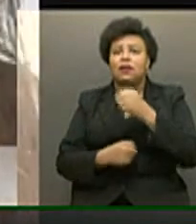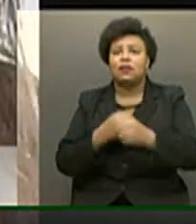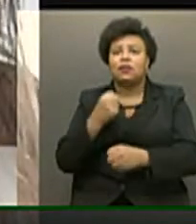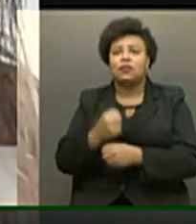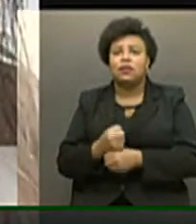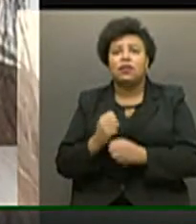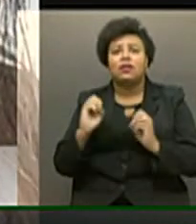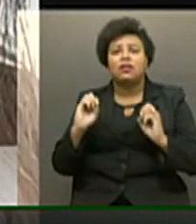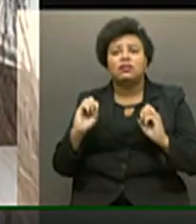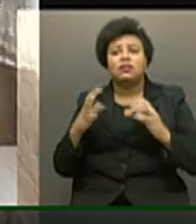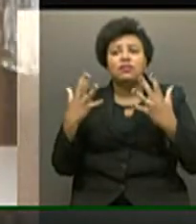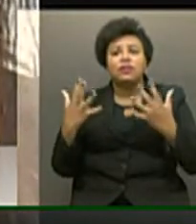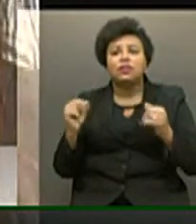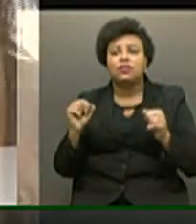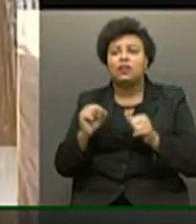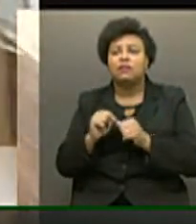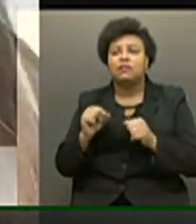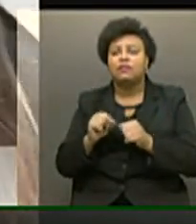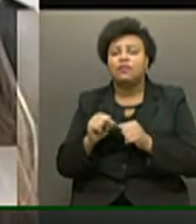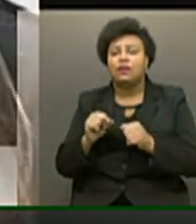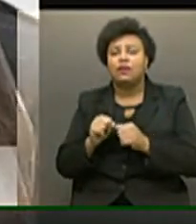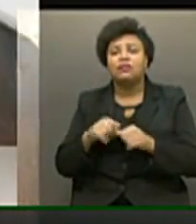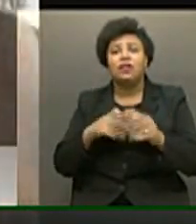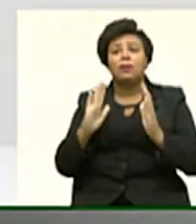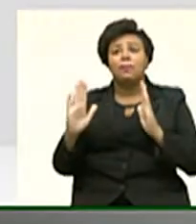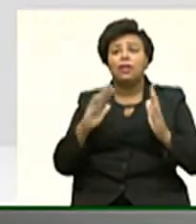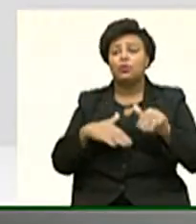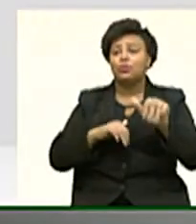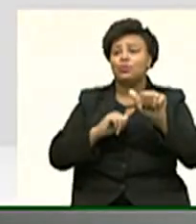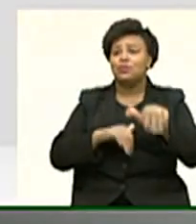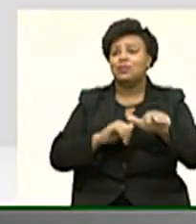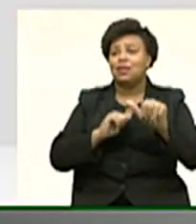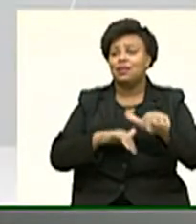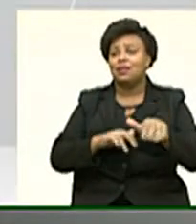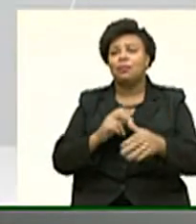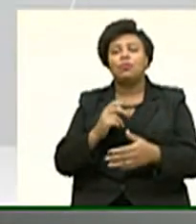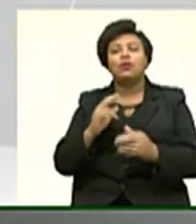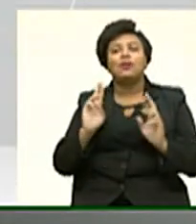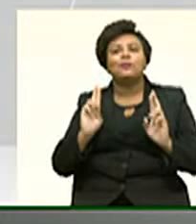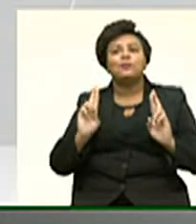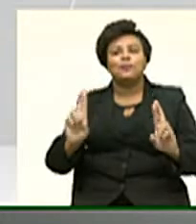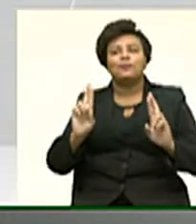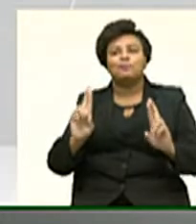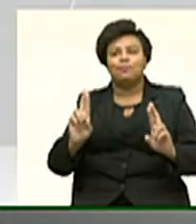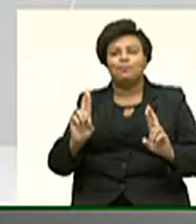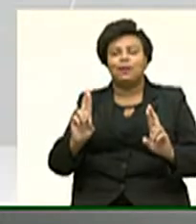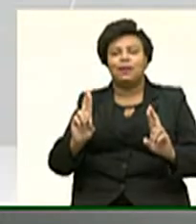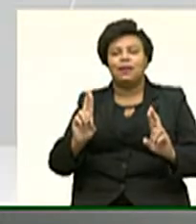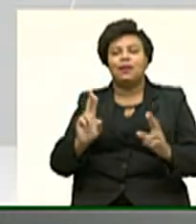Anualmente, esse evento é realizado em setembro e a gente espera